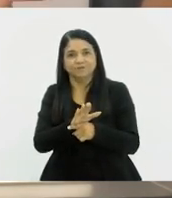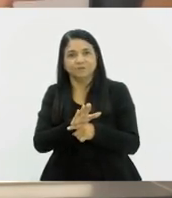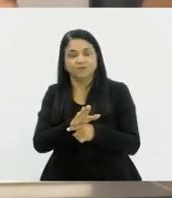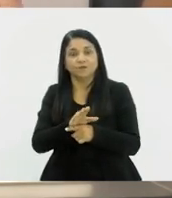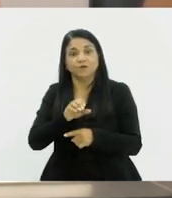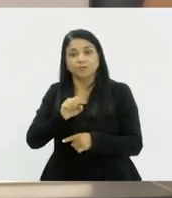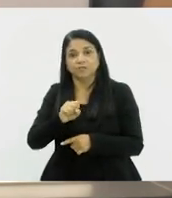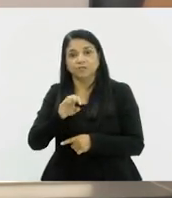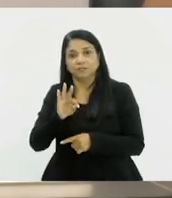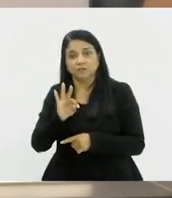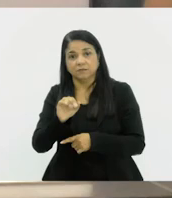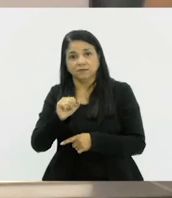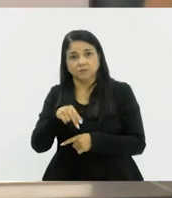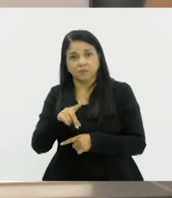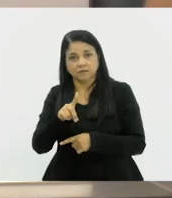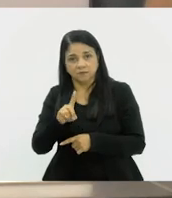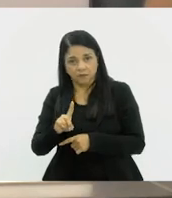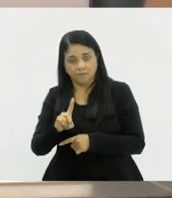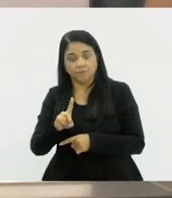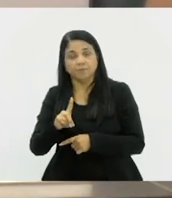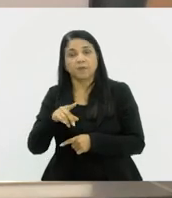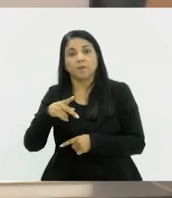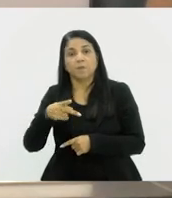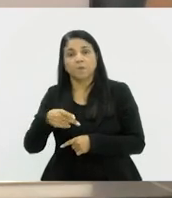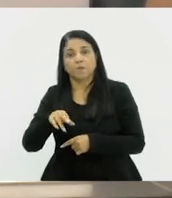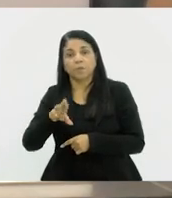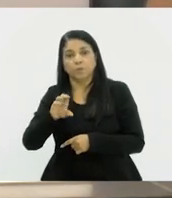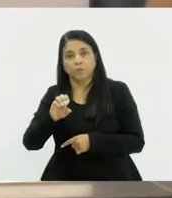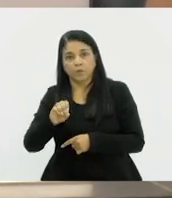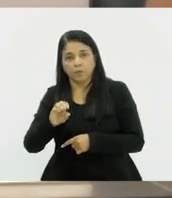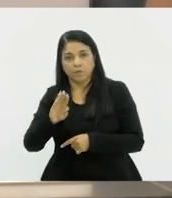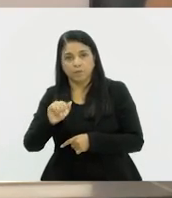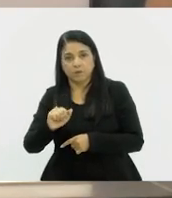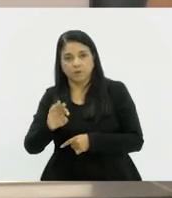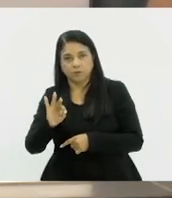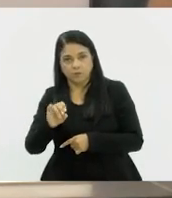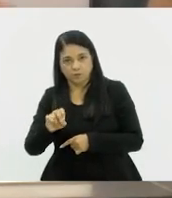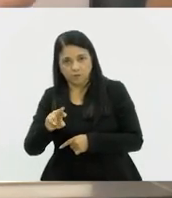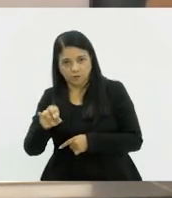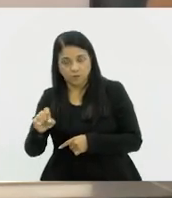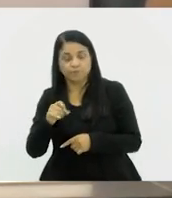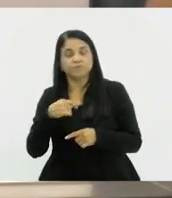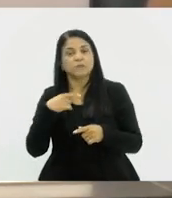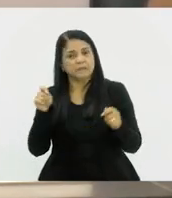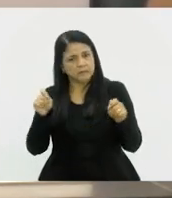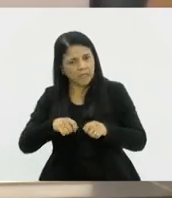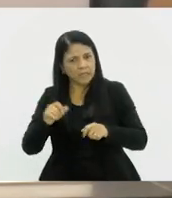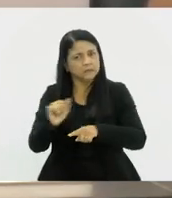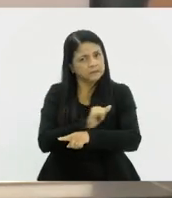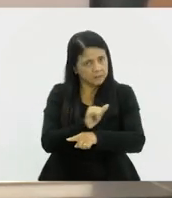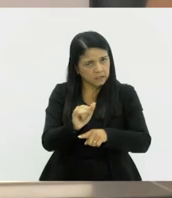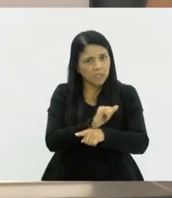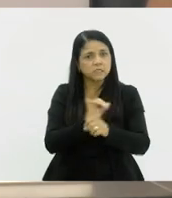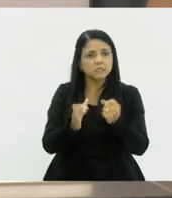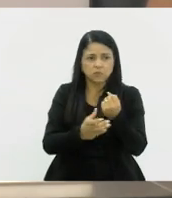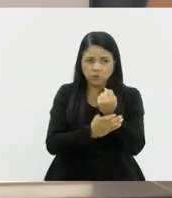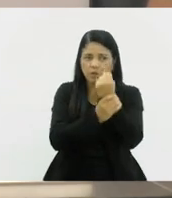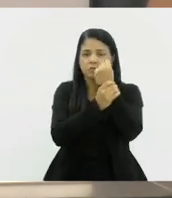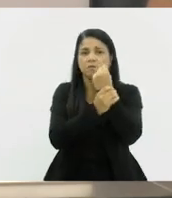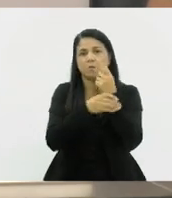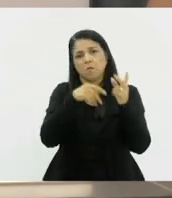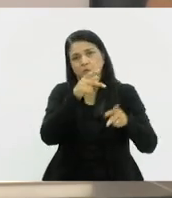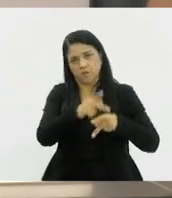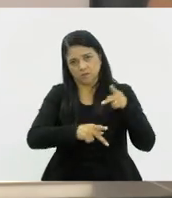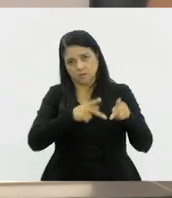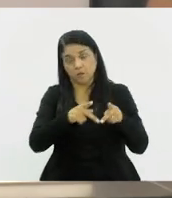probatório não pode né a gente tem meios de trazer a segurança pra população que é segurança também